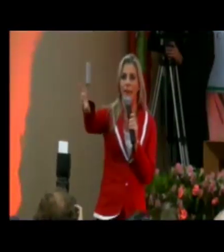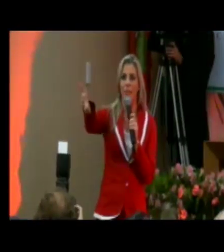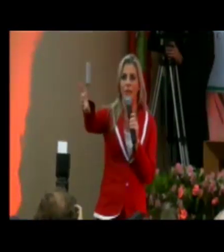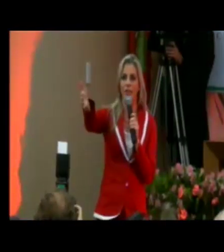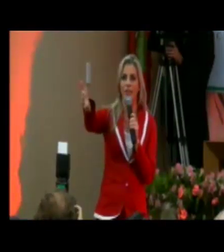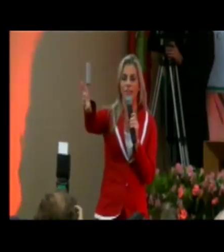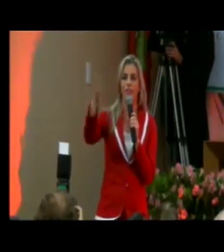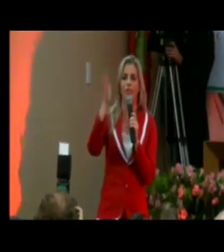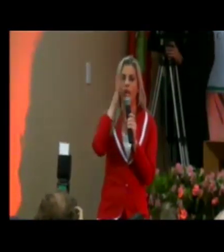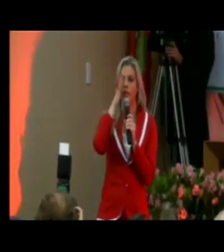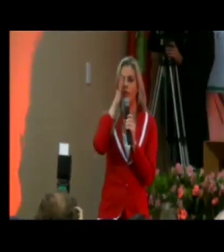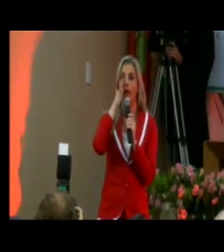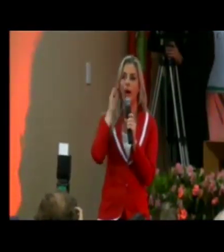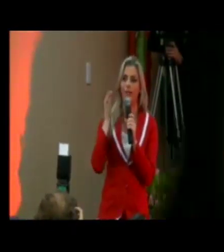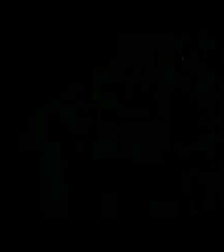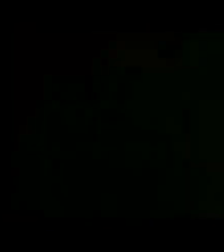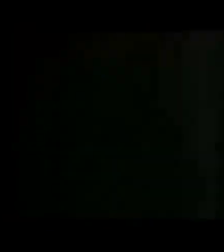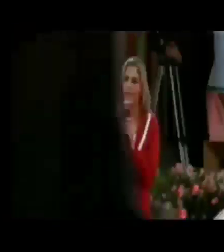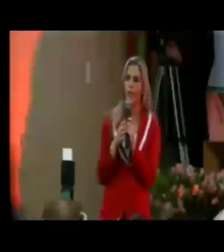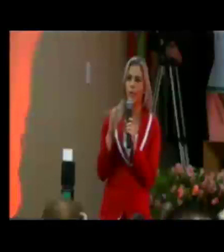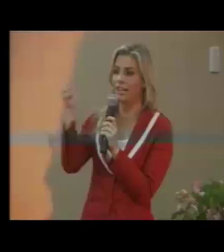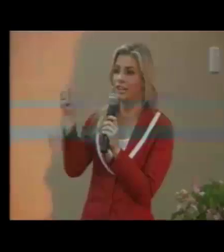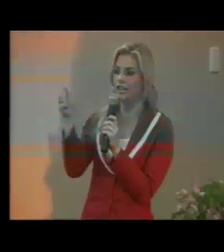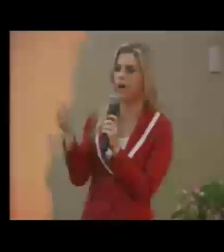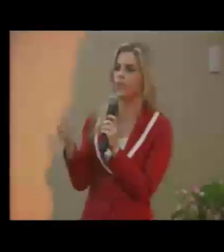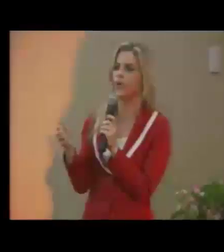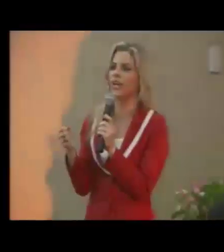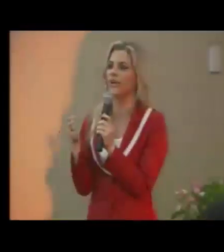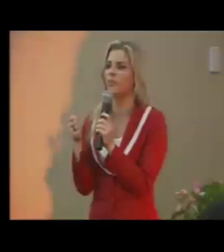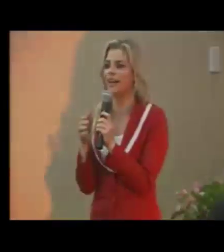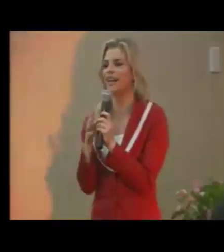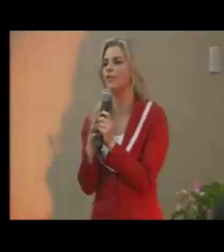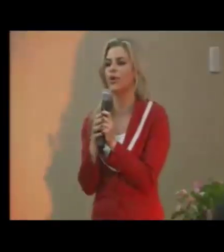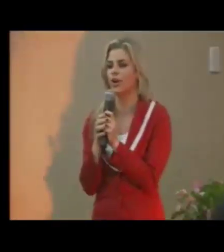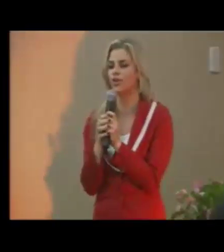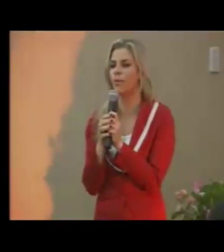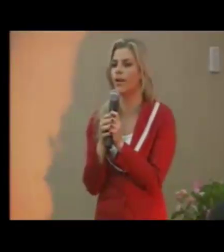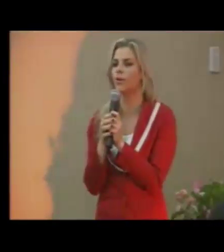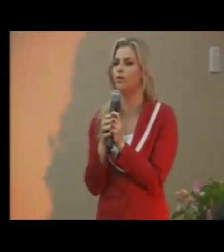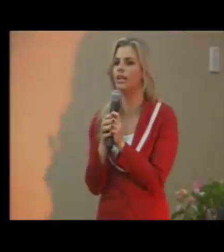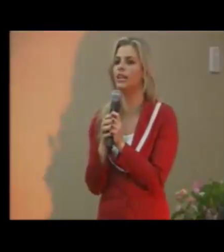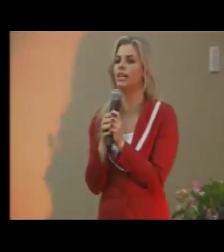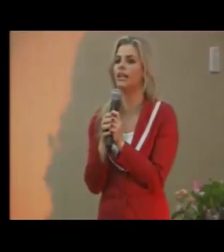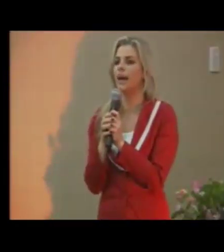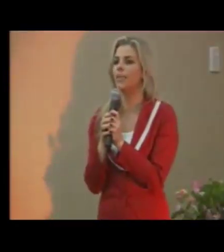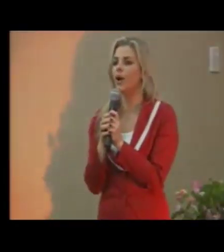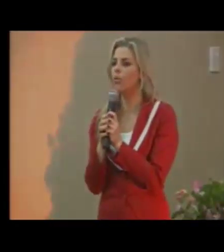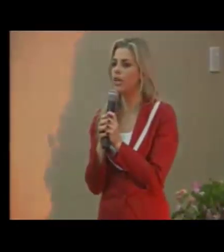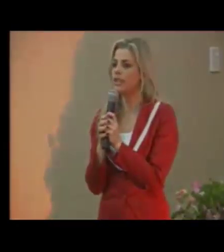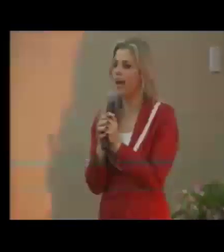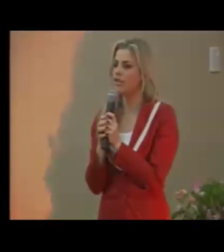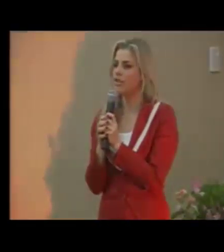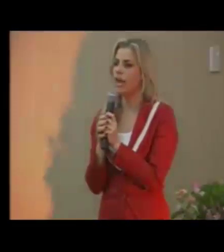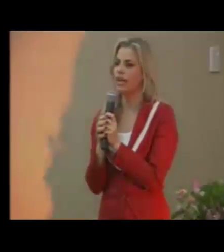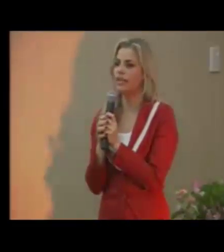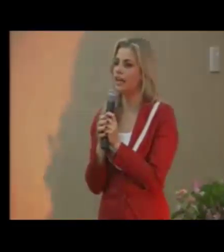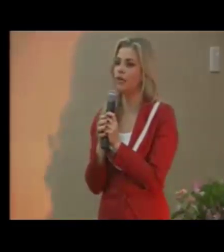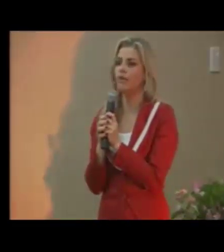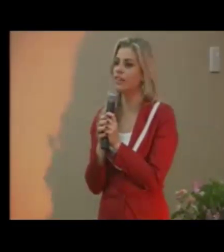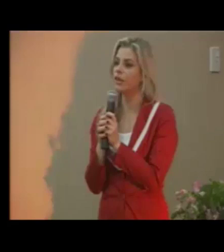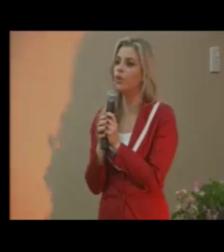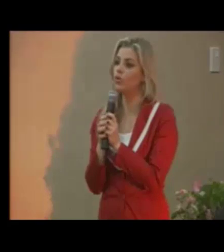Boa pergunta. O Ademir ele é membro da Associação de Moradores da Quarta Linha, é um grande atuador, aí, um batalhador, ótima pergunta. Né,